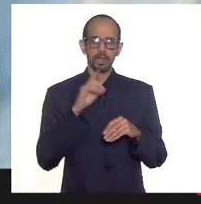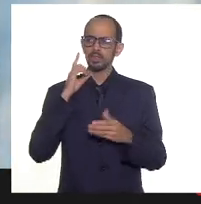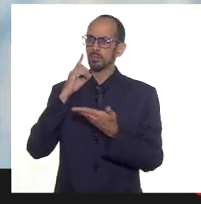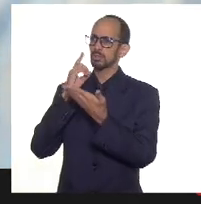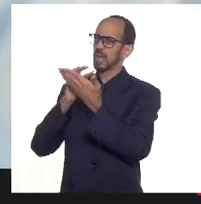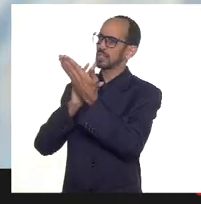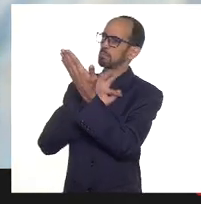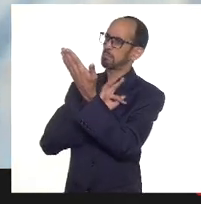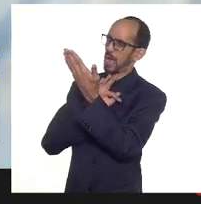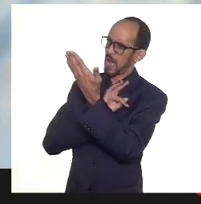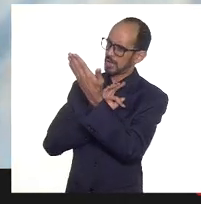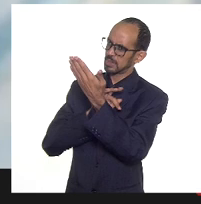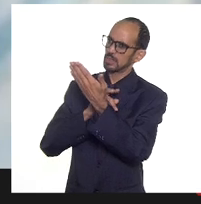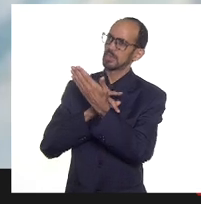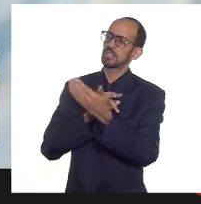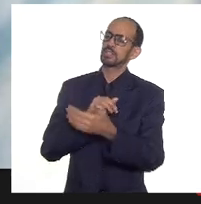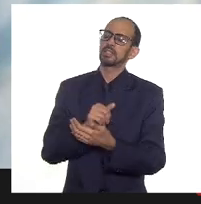seguinte,